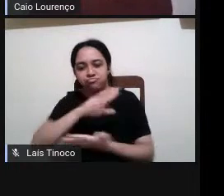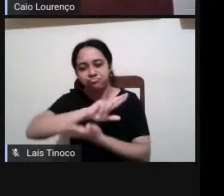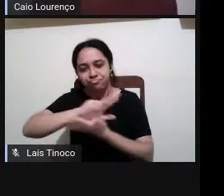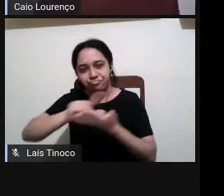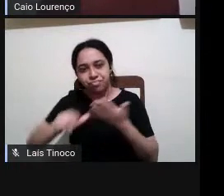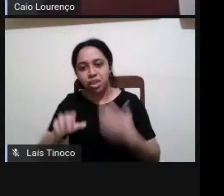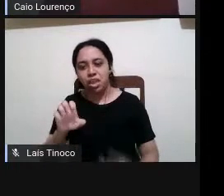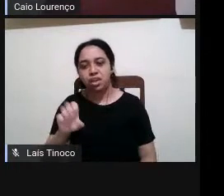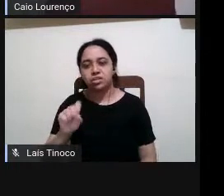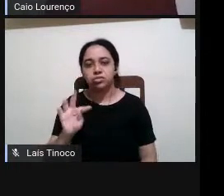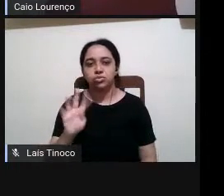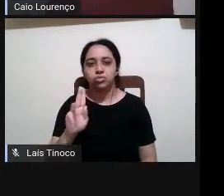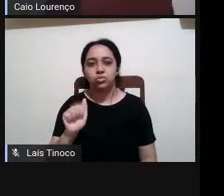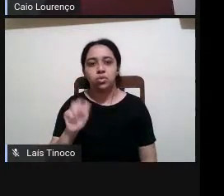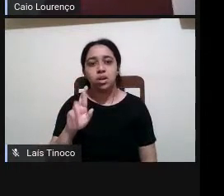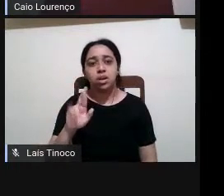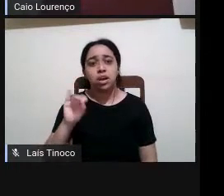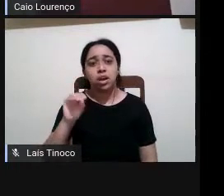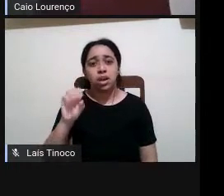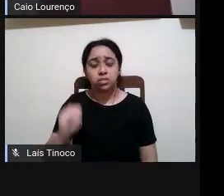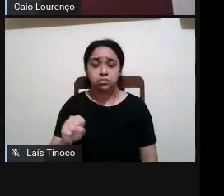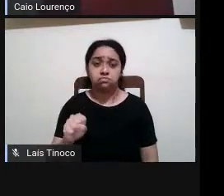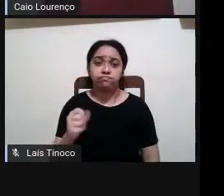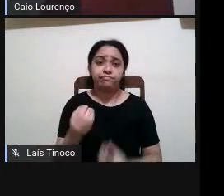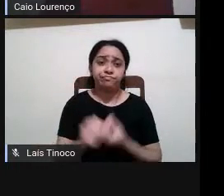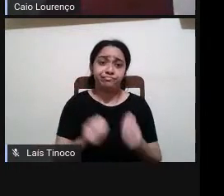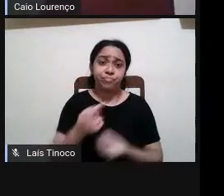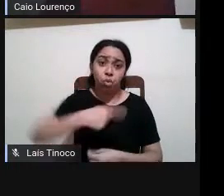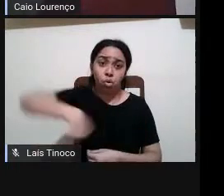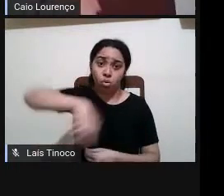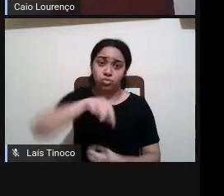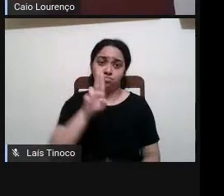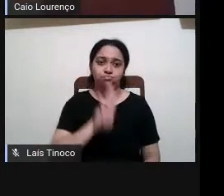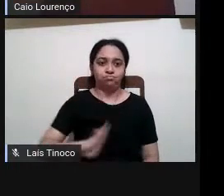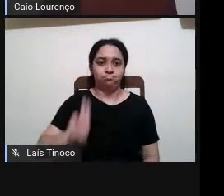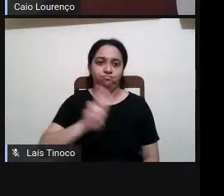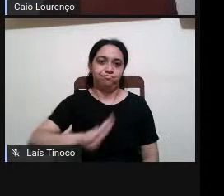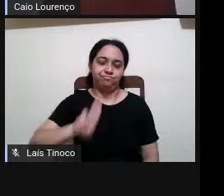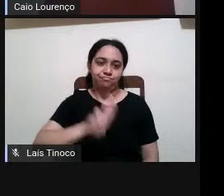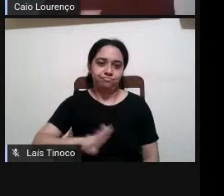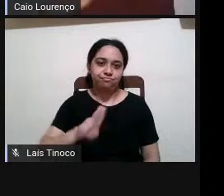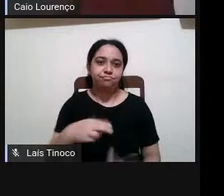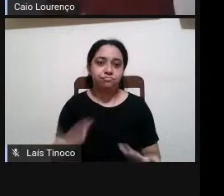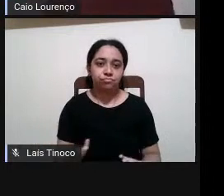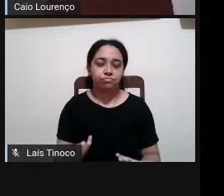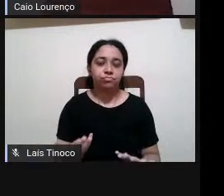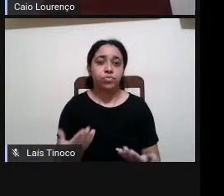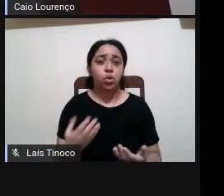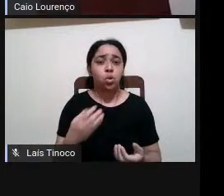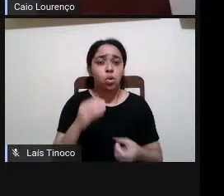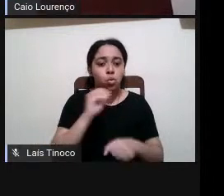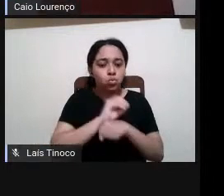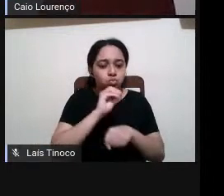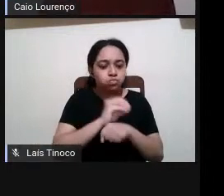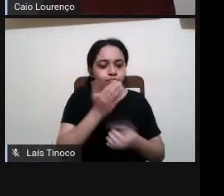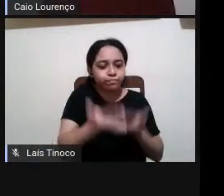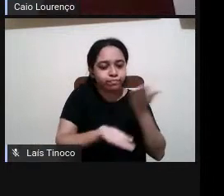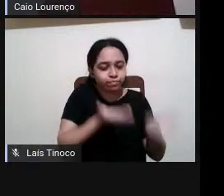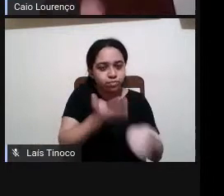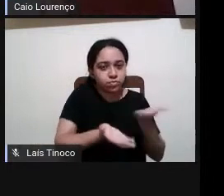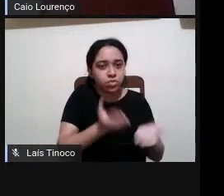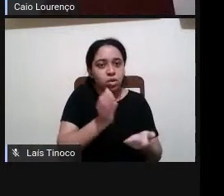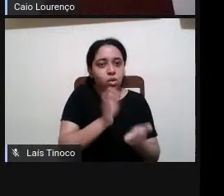desses organismos eles são consumidos por nós, né? Então, tanto na ostreicultura, no cultivo